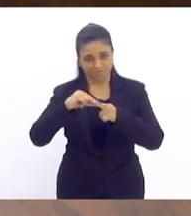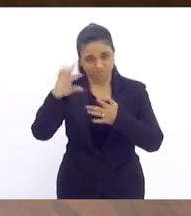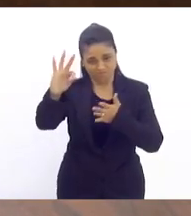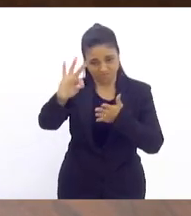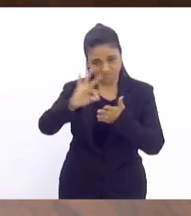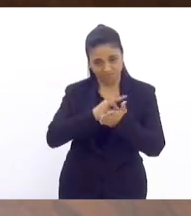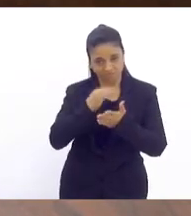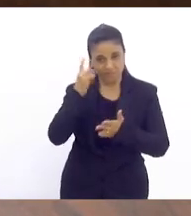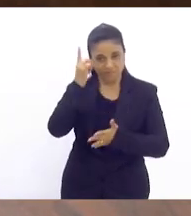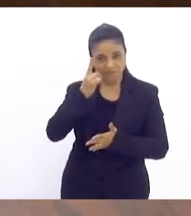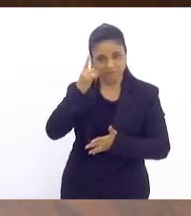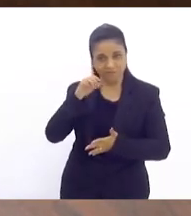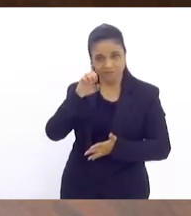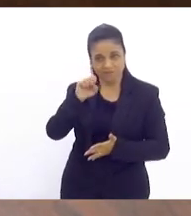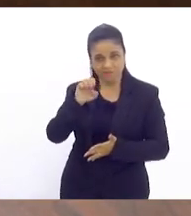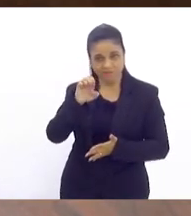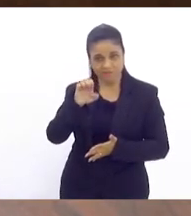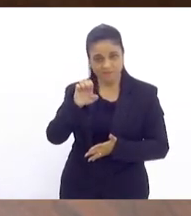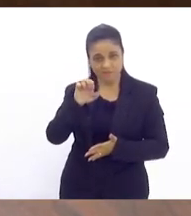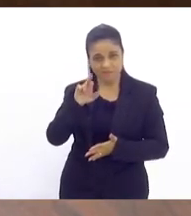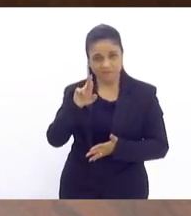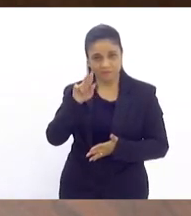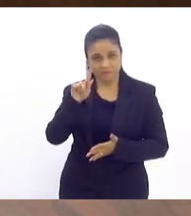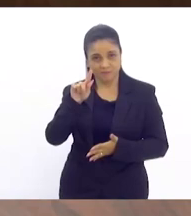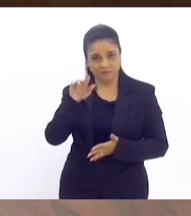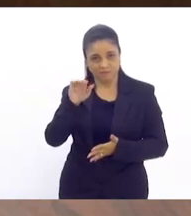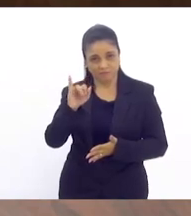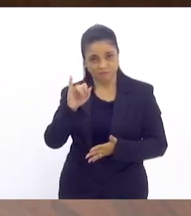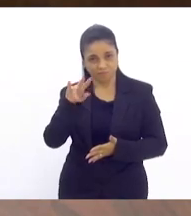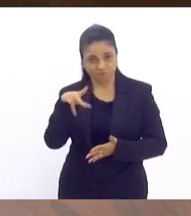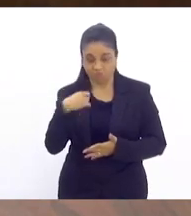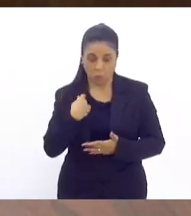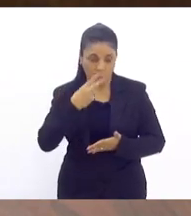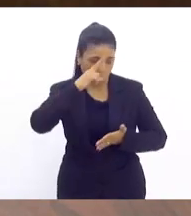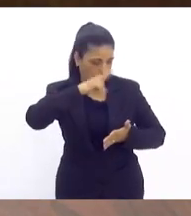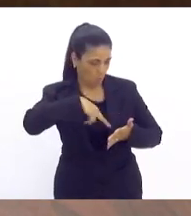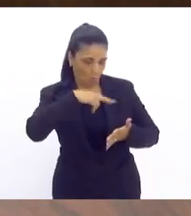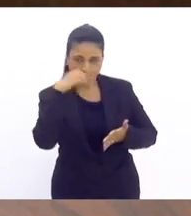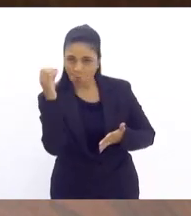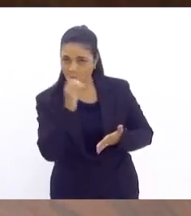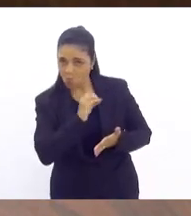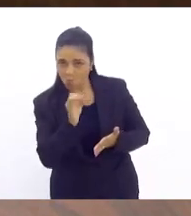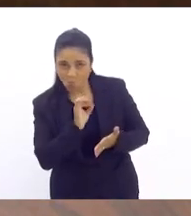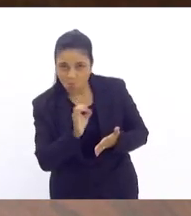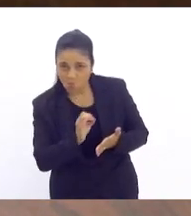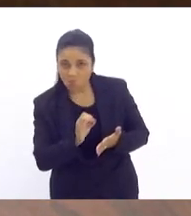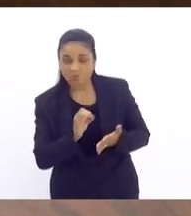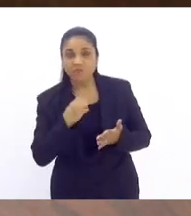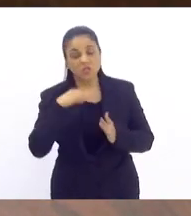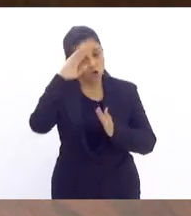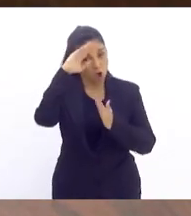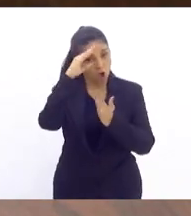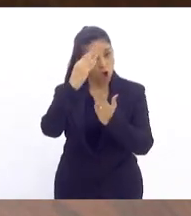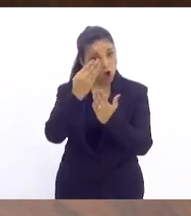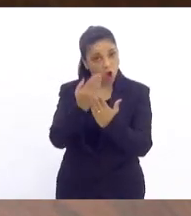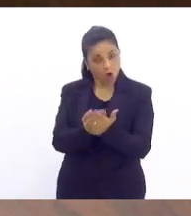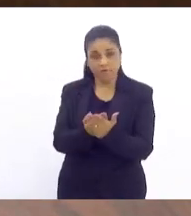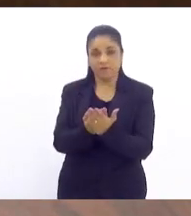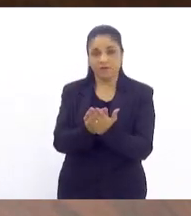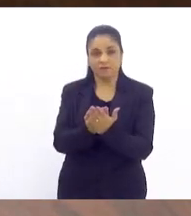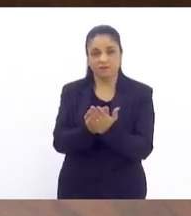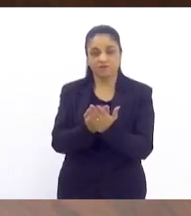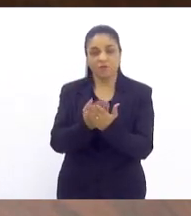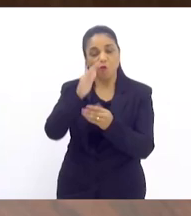que apresentou o substitutivo que eu não li mas em confiança eu tô votando